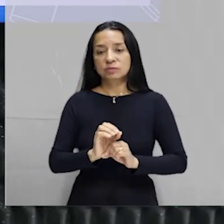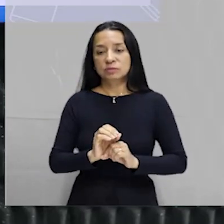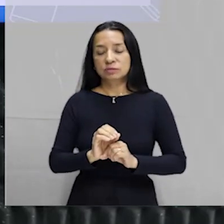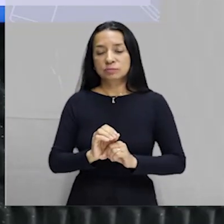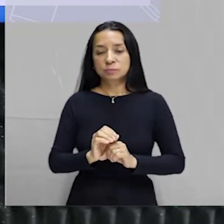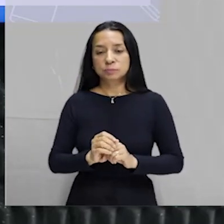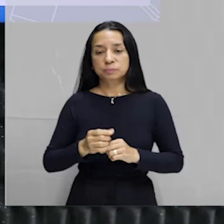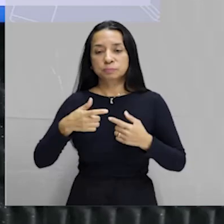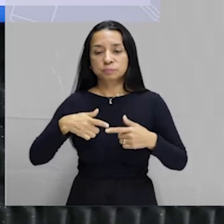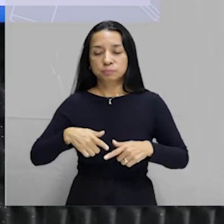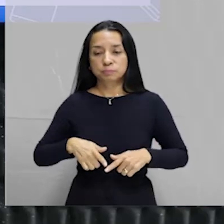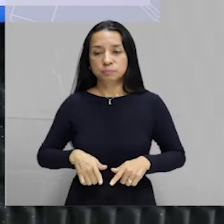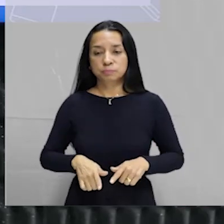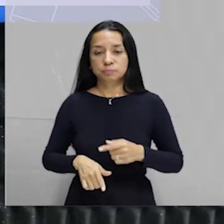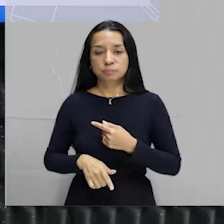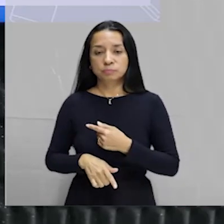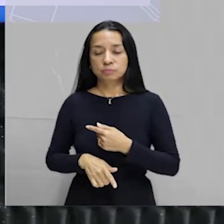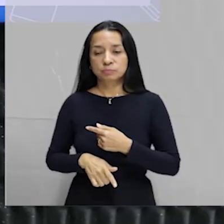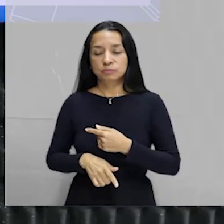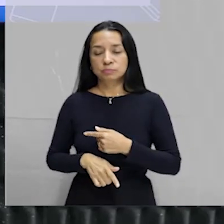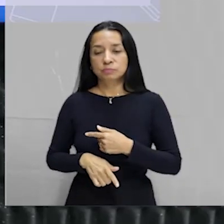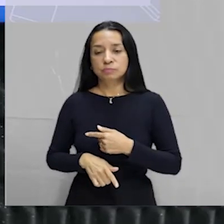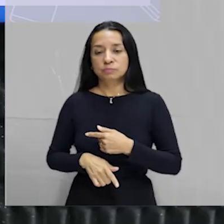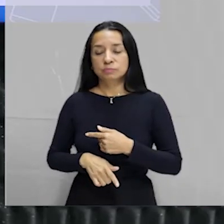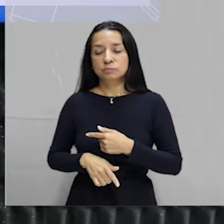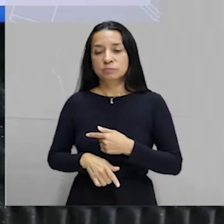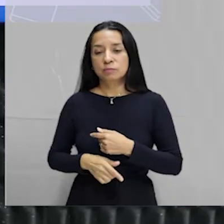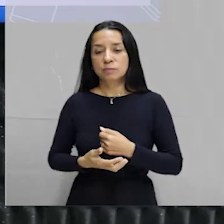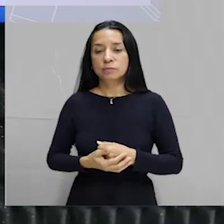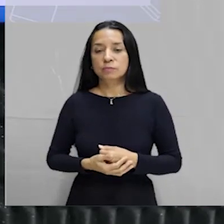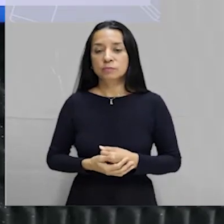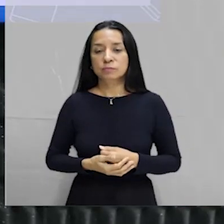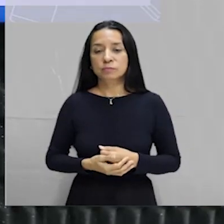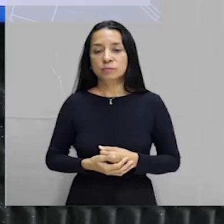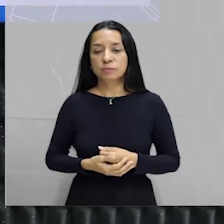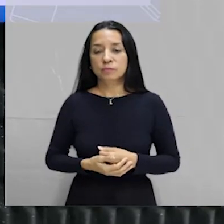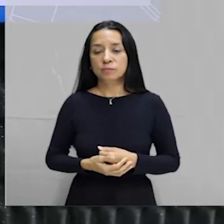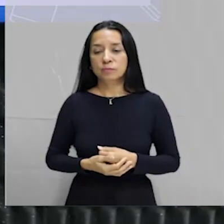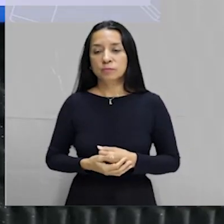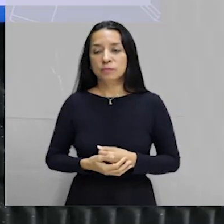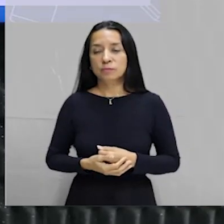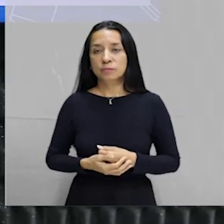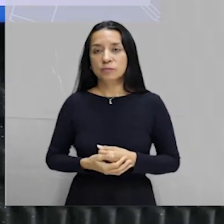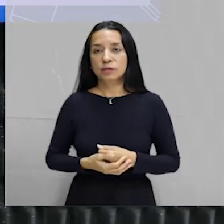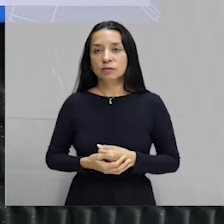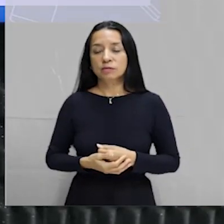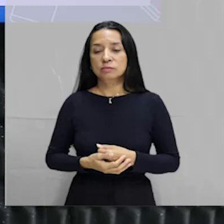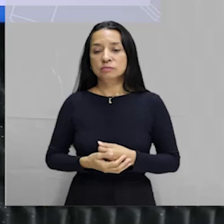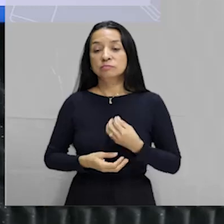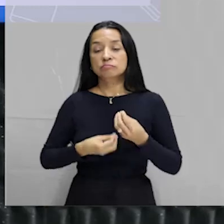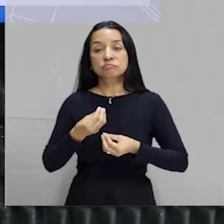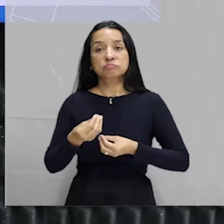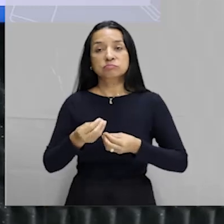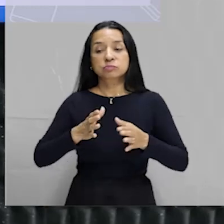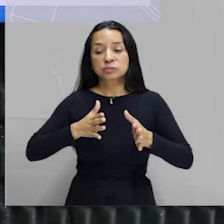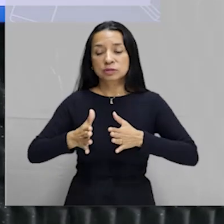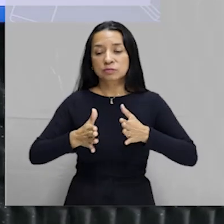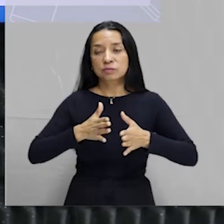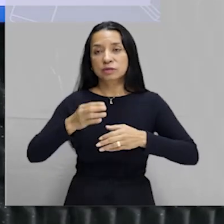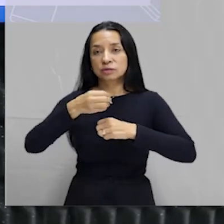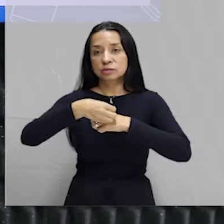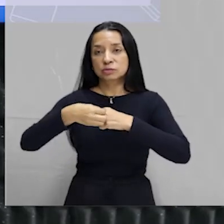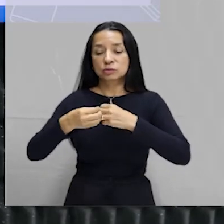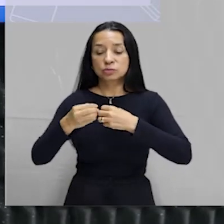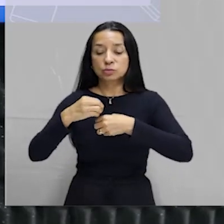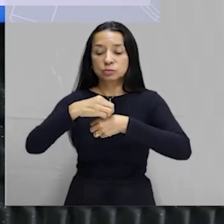dos gêmeos dizigóticos, aliás, do gêmeo monozigótico, na formação no estágio de mórula, ou seja, lá no 3º